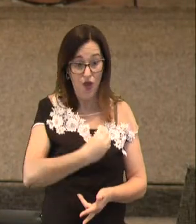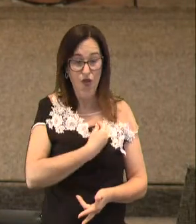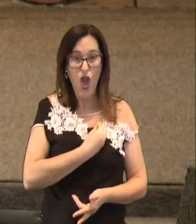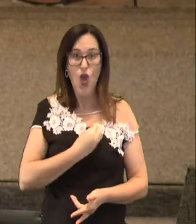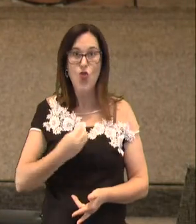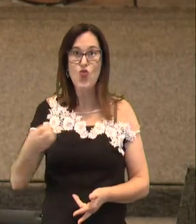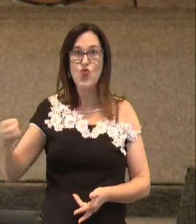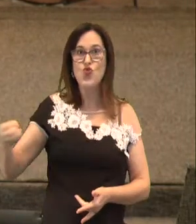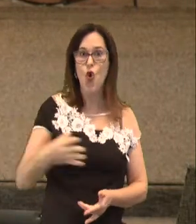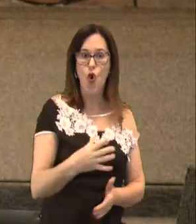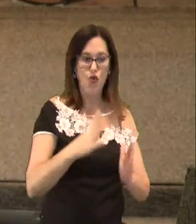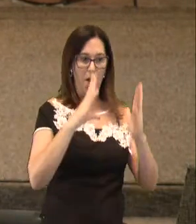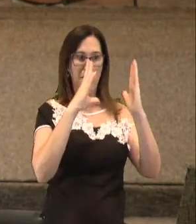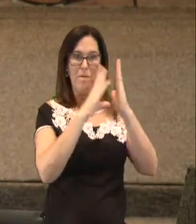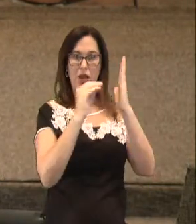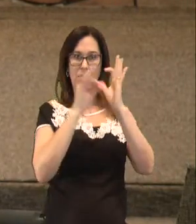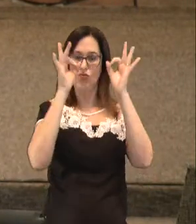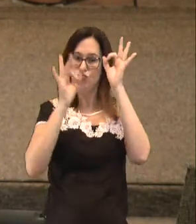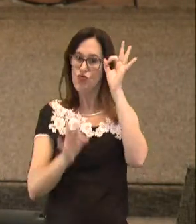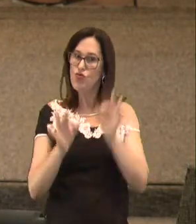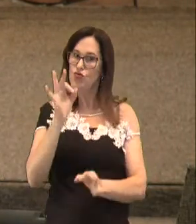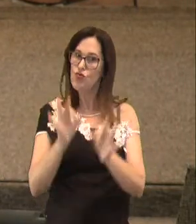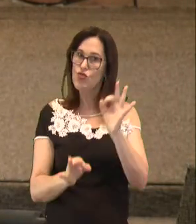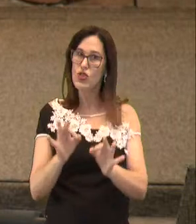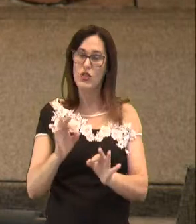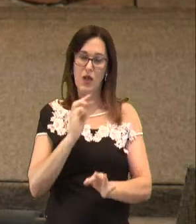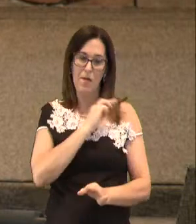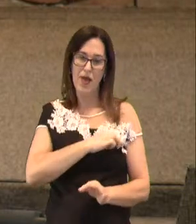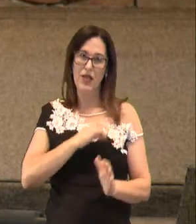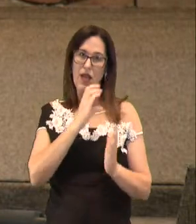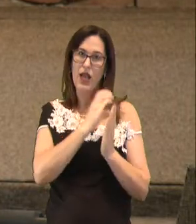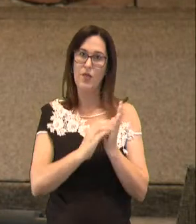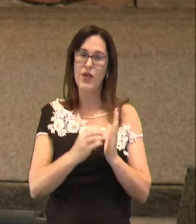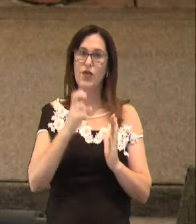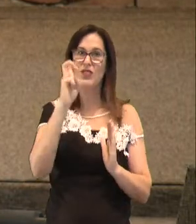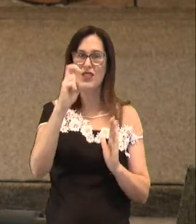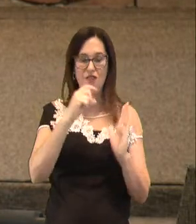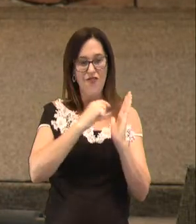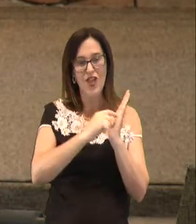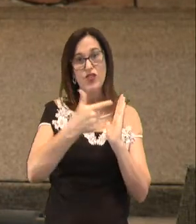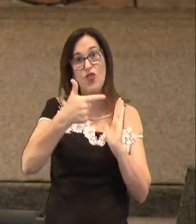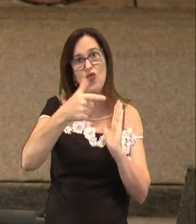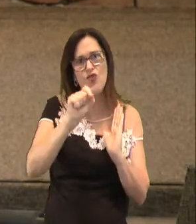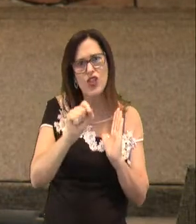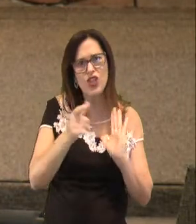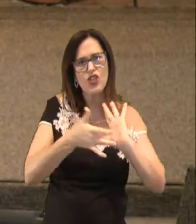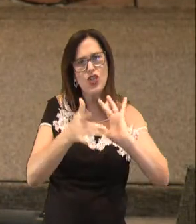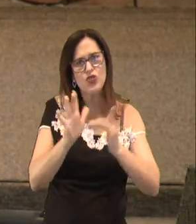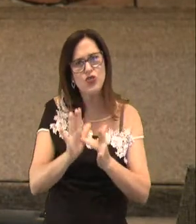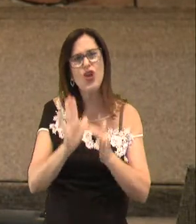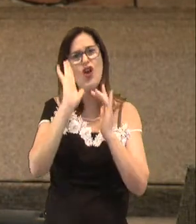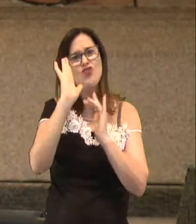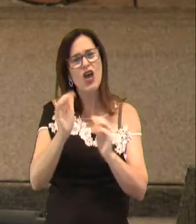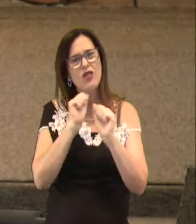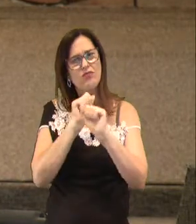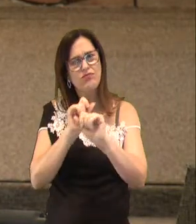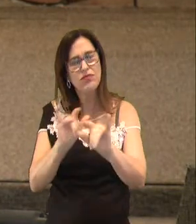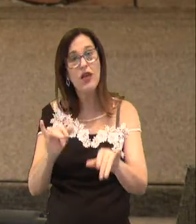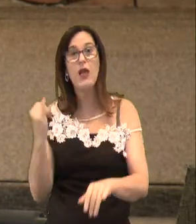novo padrão de justiça. Mateus capítulo 5, no verso 20, Jesus já diz